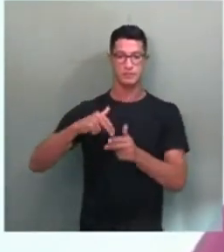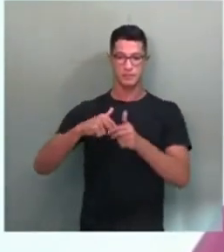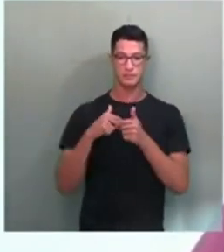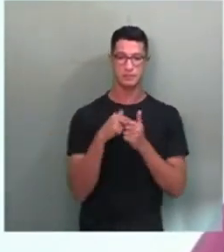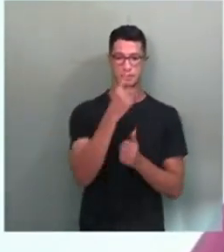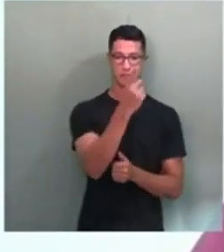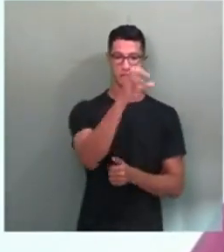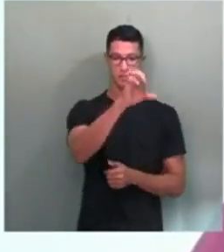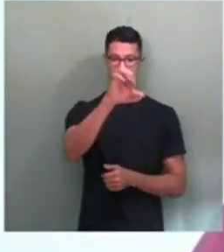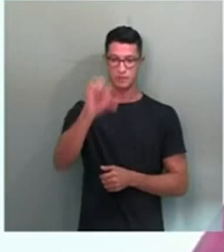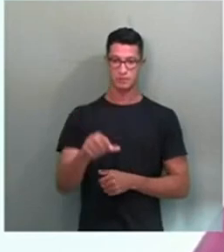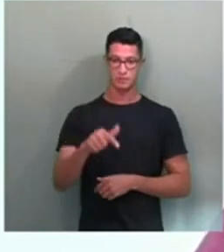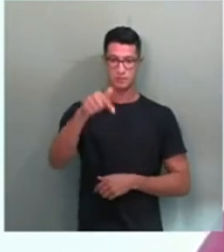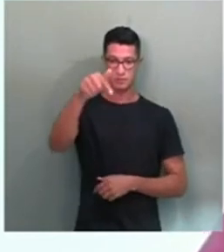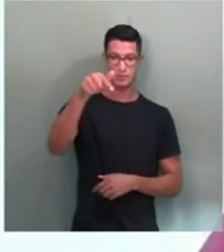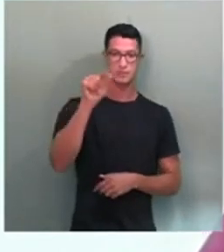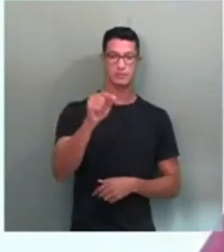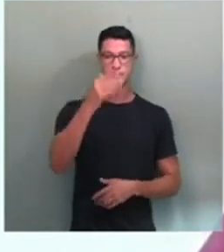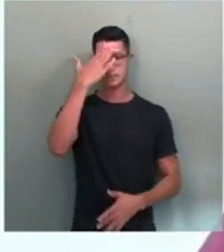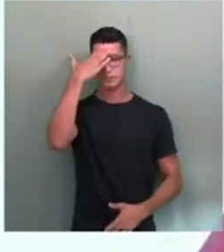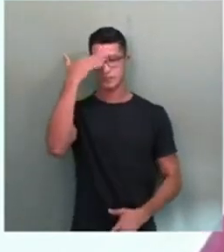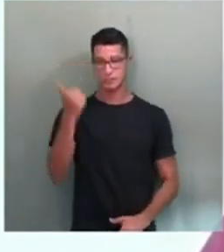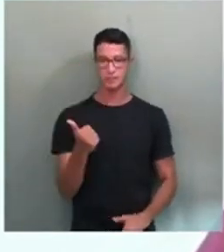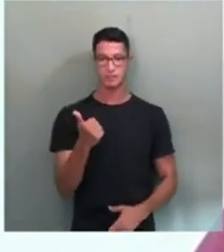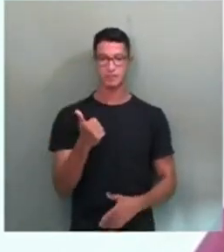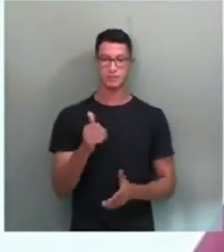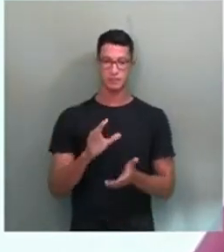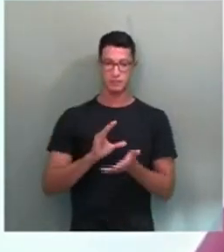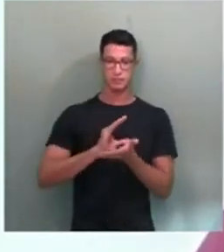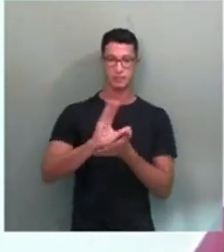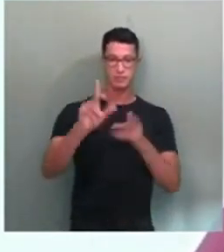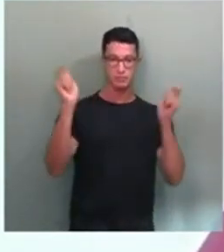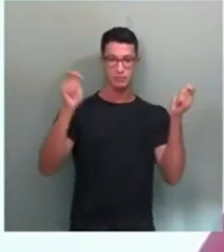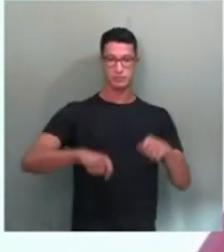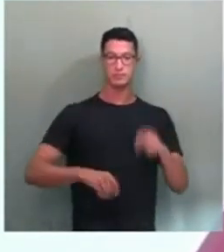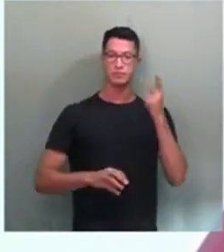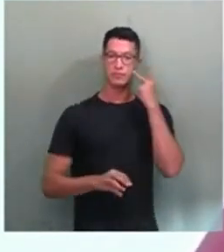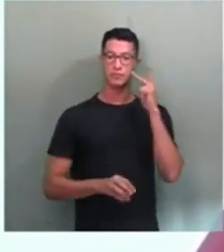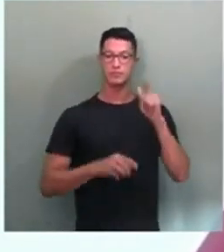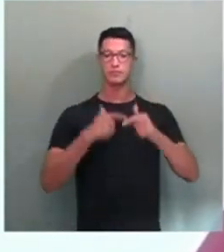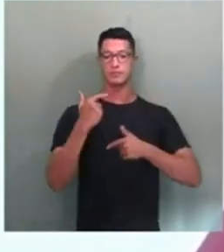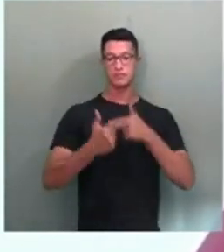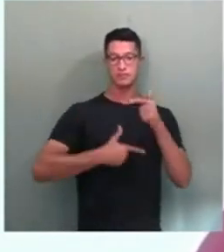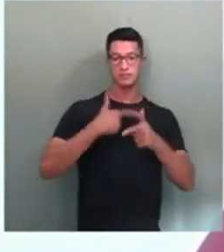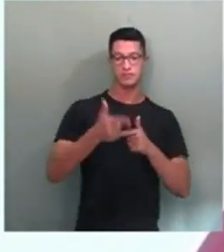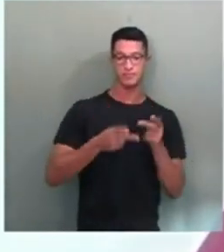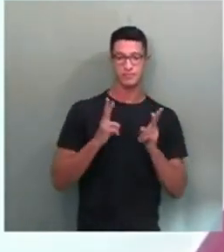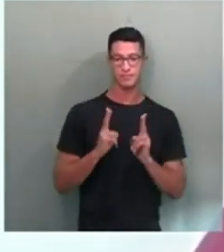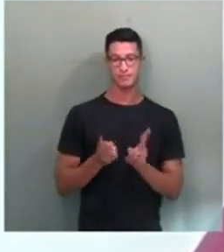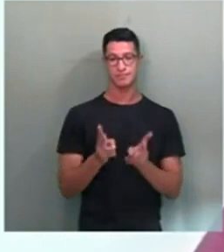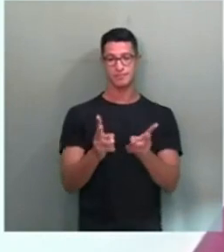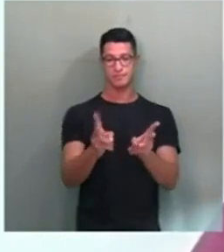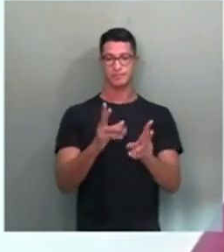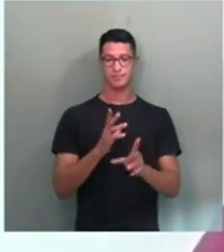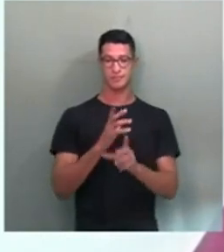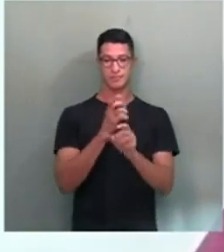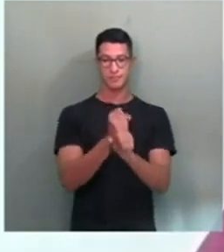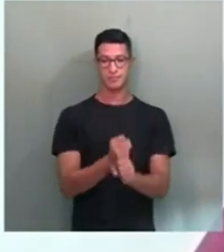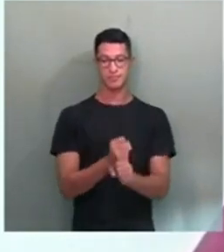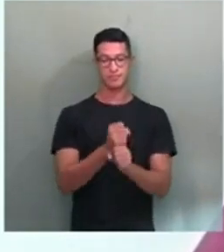de 1997, que souberam investir e dar condições para que esse trabalho continuasse e se